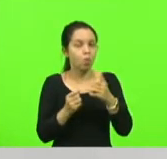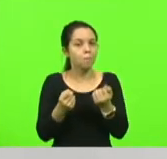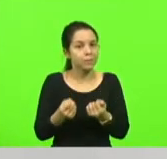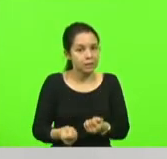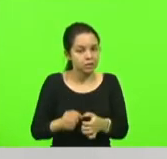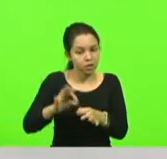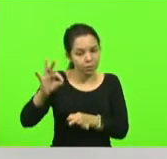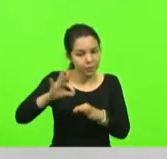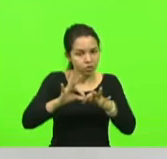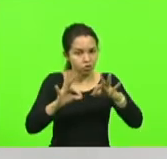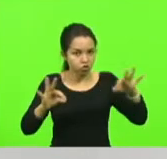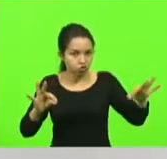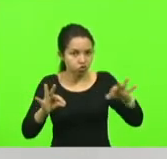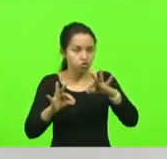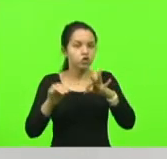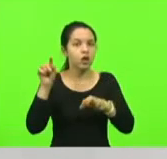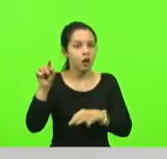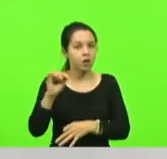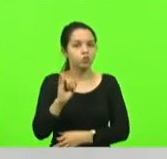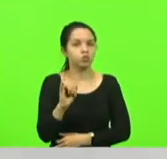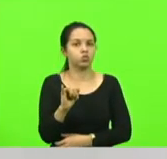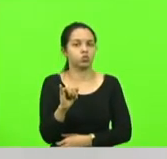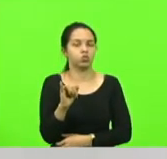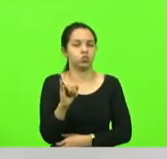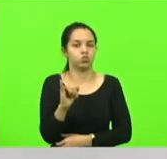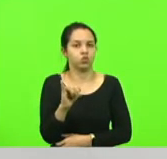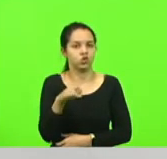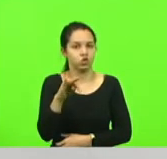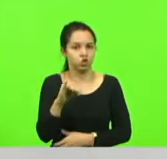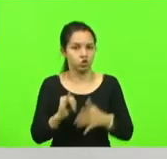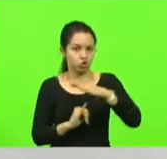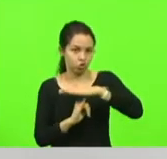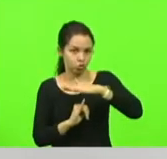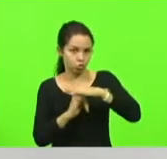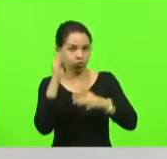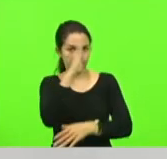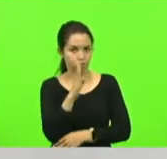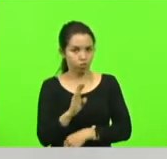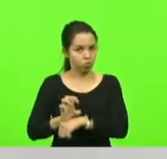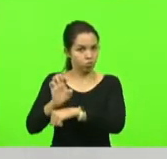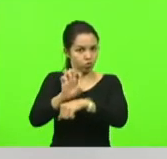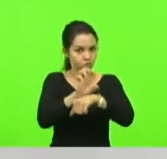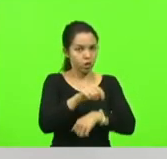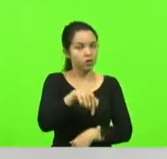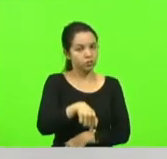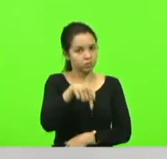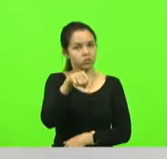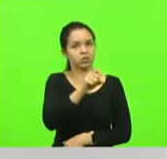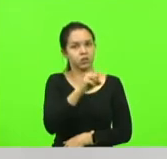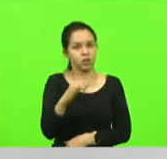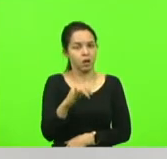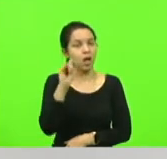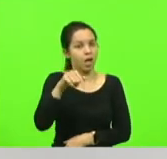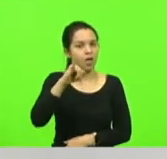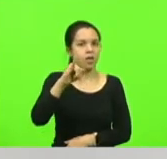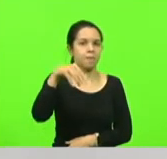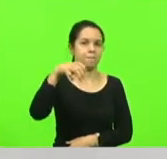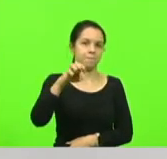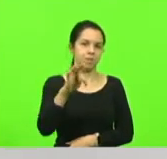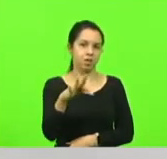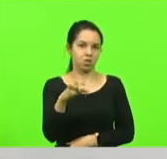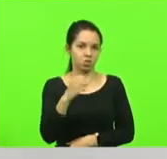delegados do Instituto Nacional, nos estados aqui em Santa Catarina. É o Inmetro, órgão que eu presidi